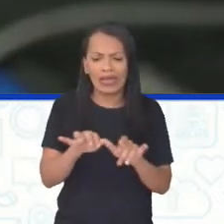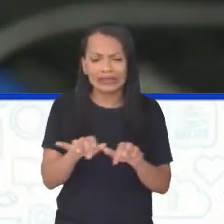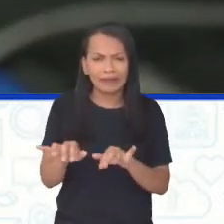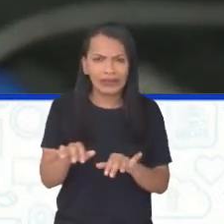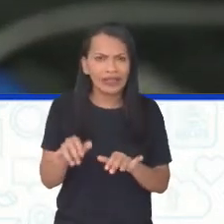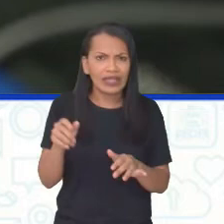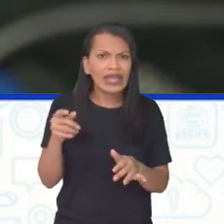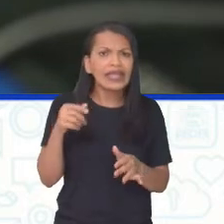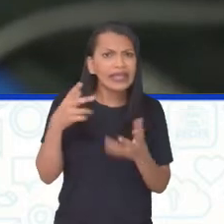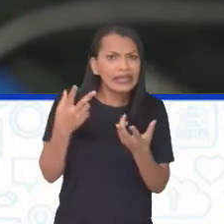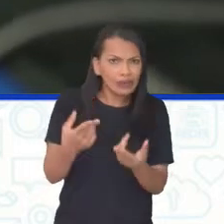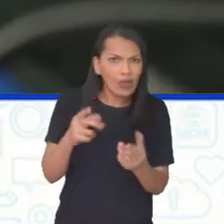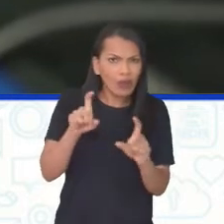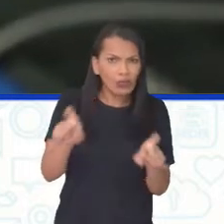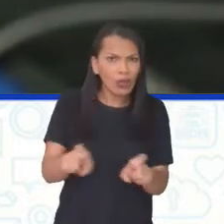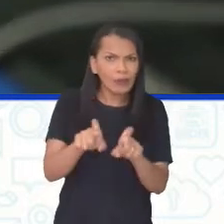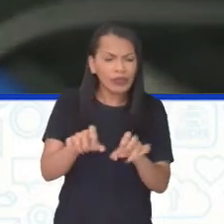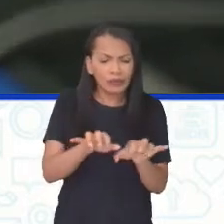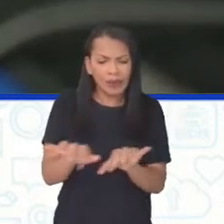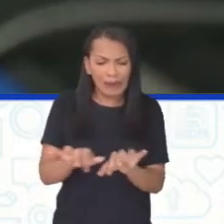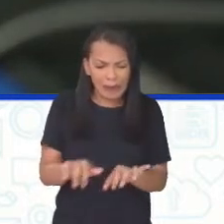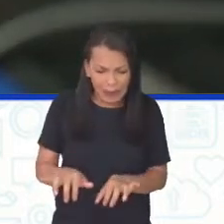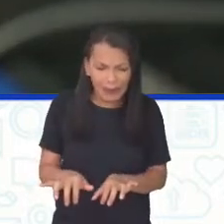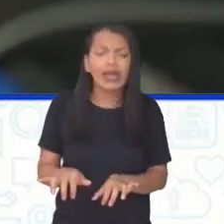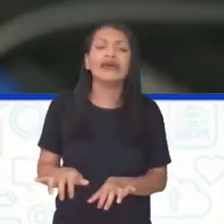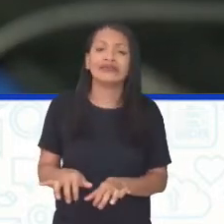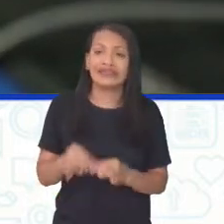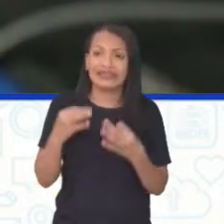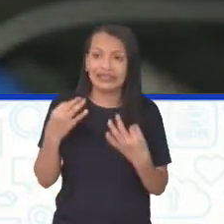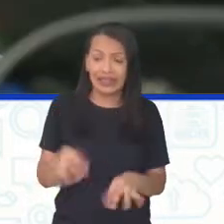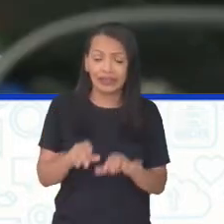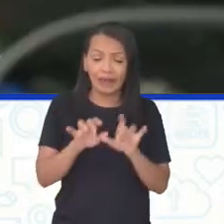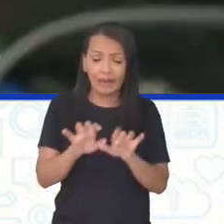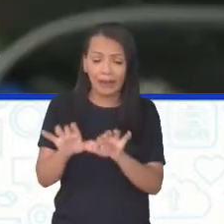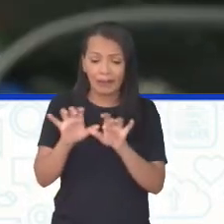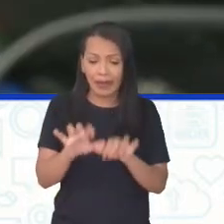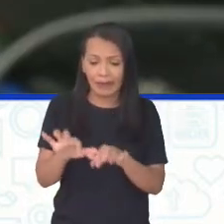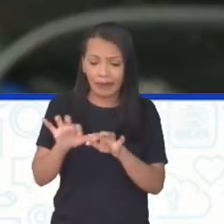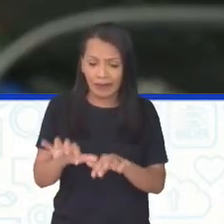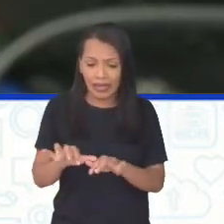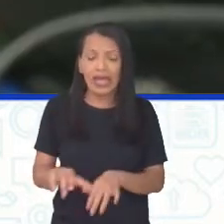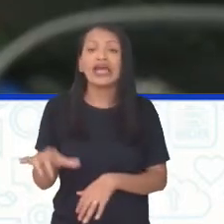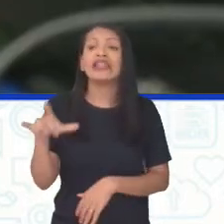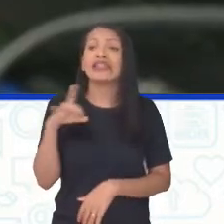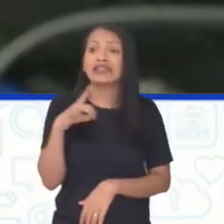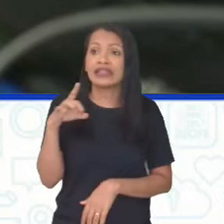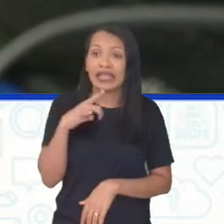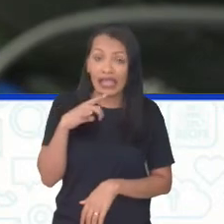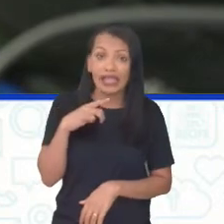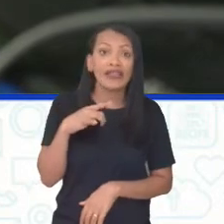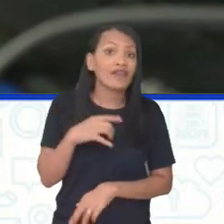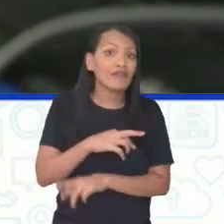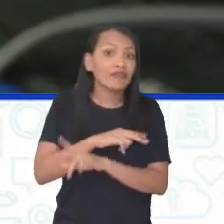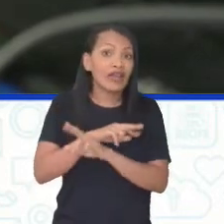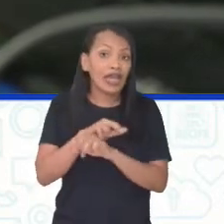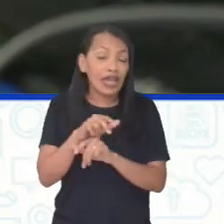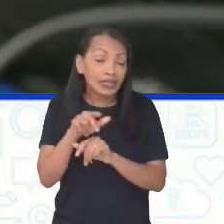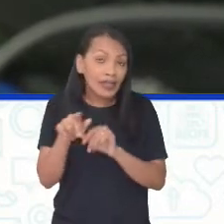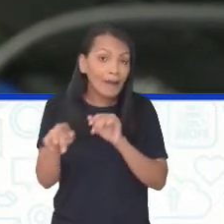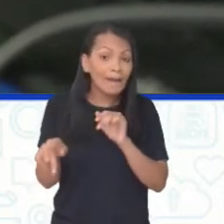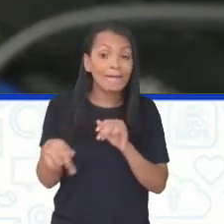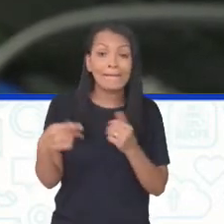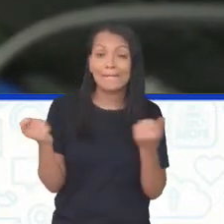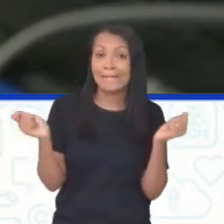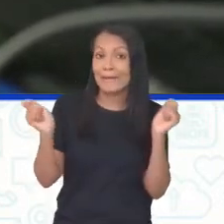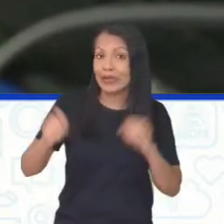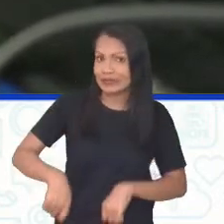de verdade. Veja que tem um teclado tradicional embaixo. Né? E a gente tem várias possibilidades hoje dentro da própria